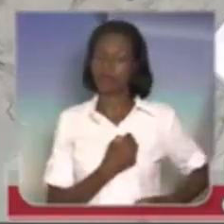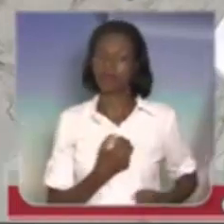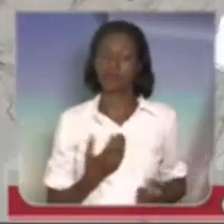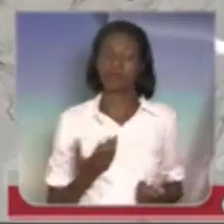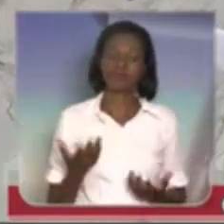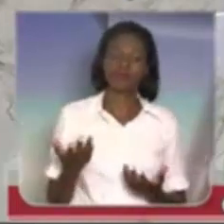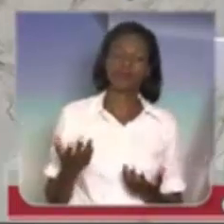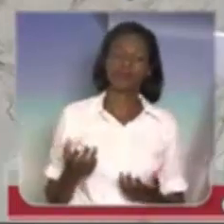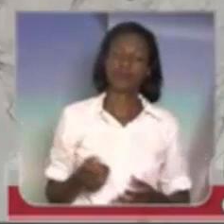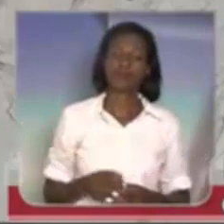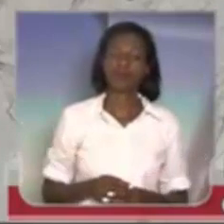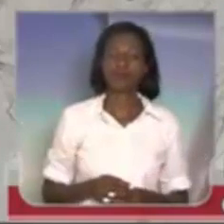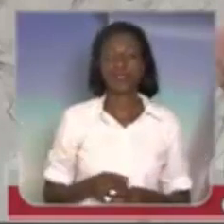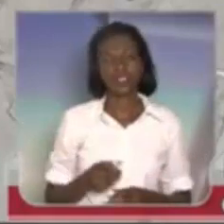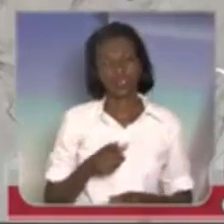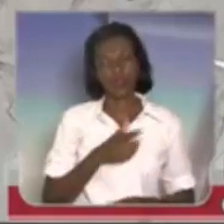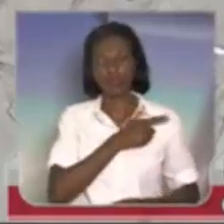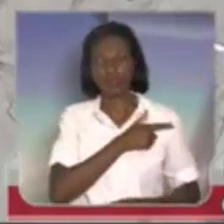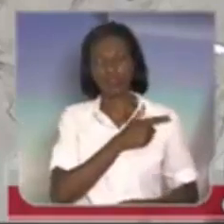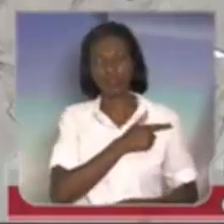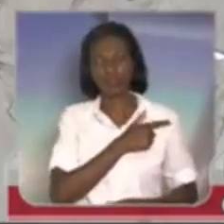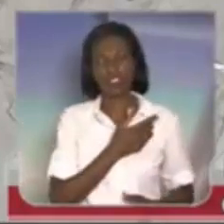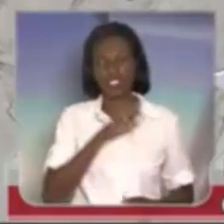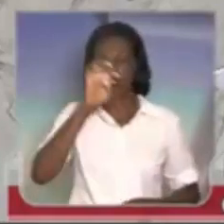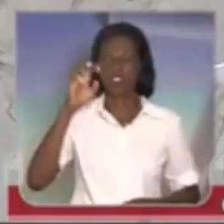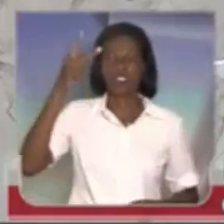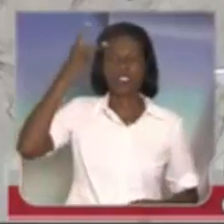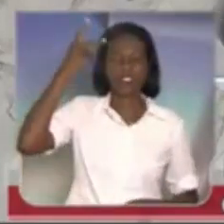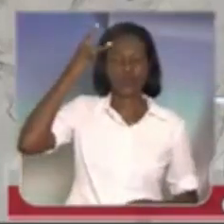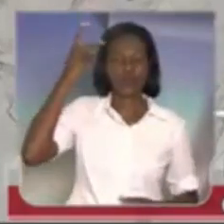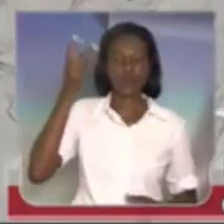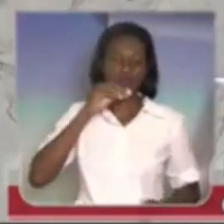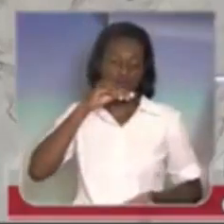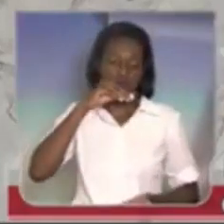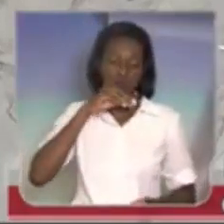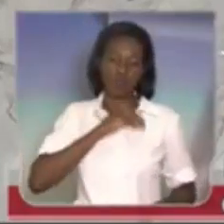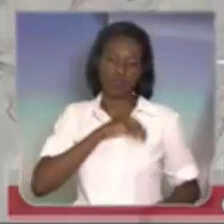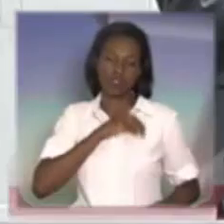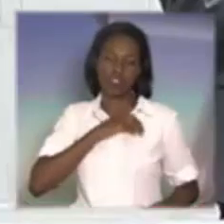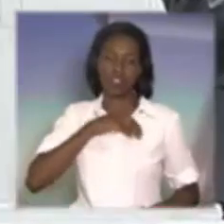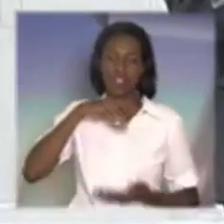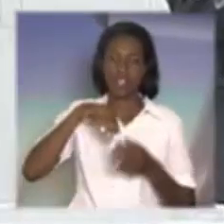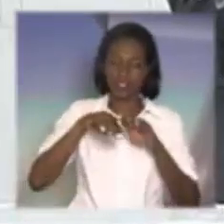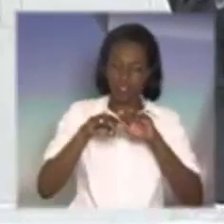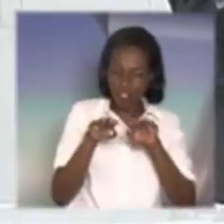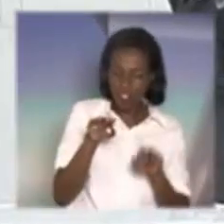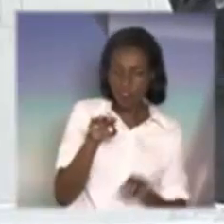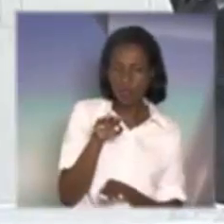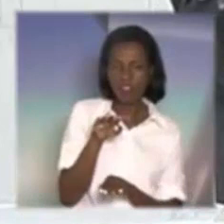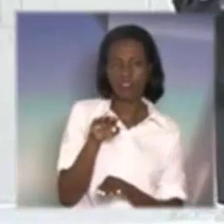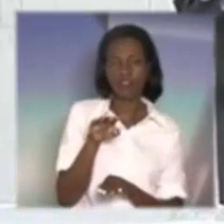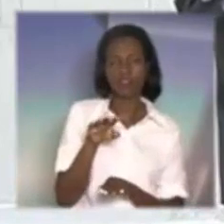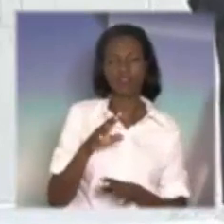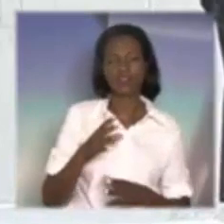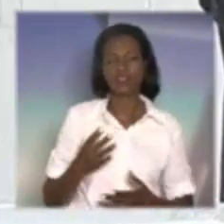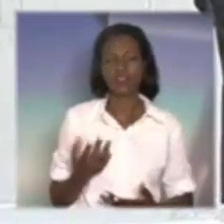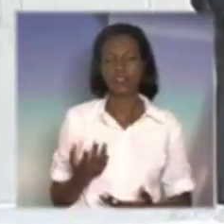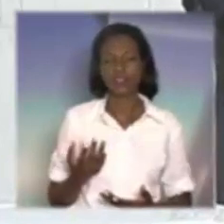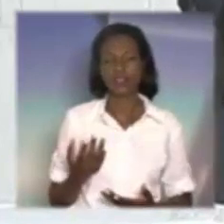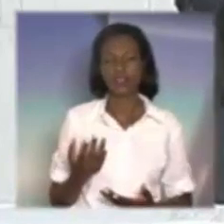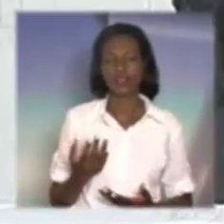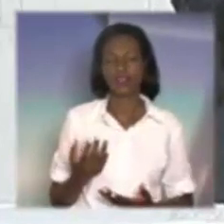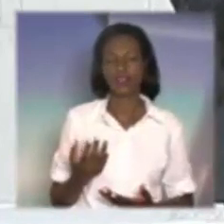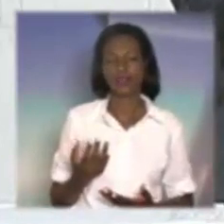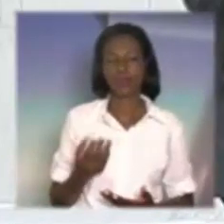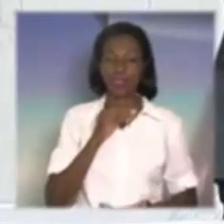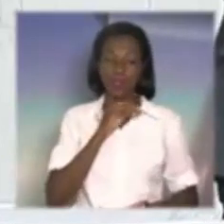Então como ia pegar mal o estado de São Paulo ter um salário inferior ao a ao